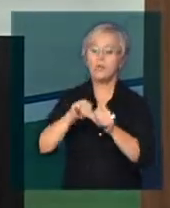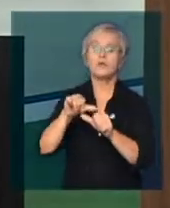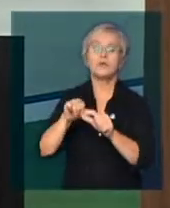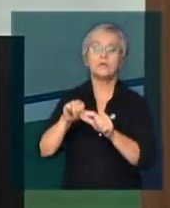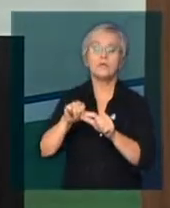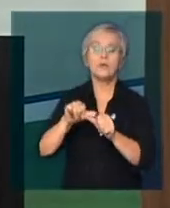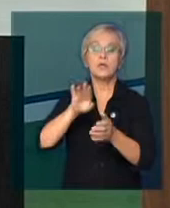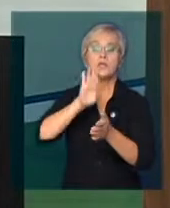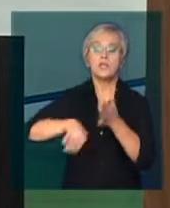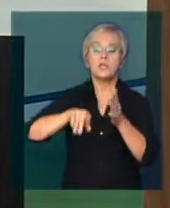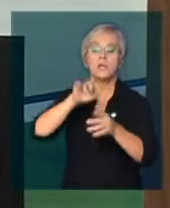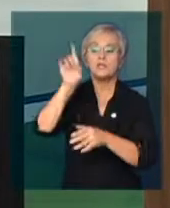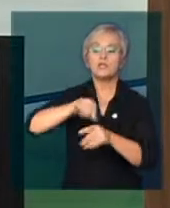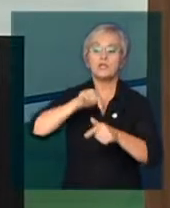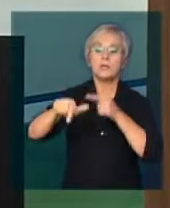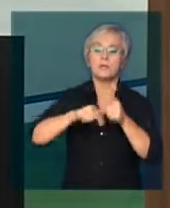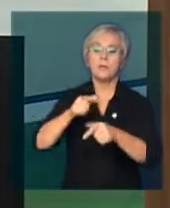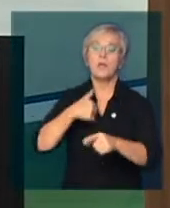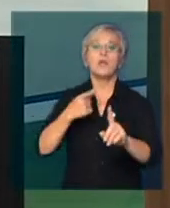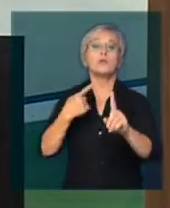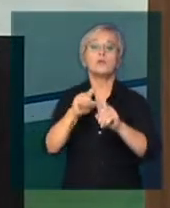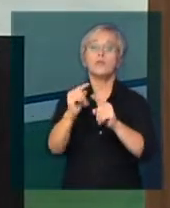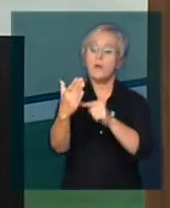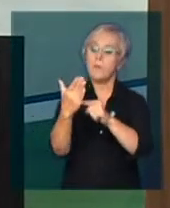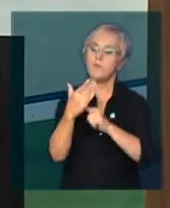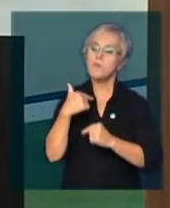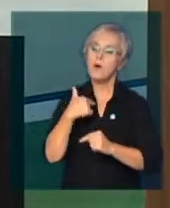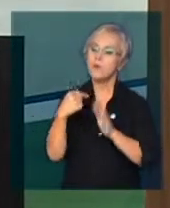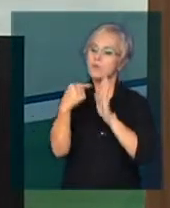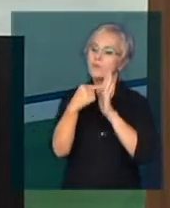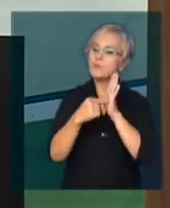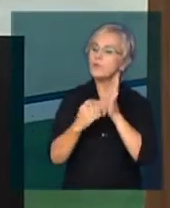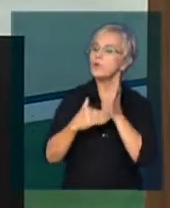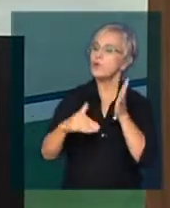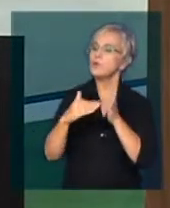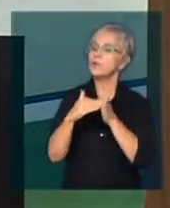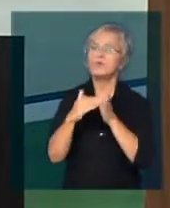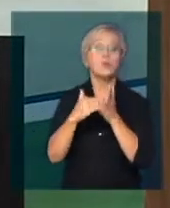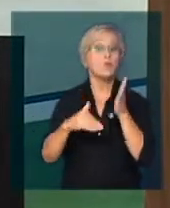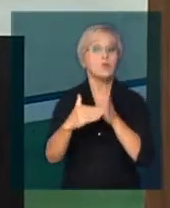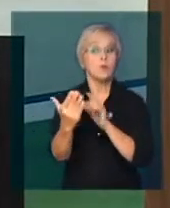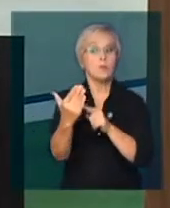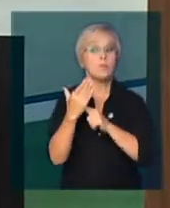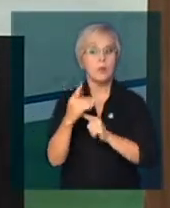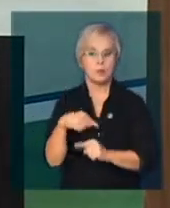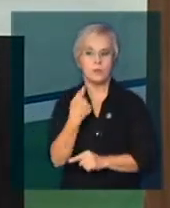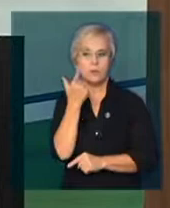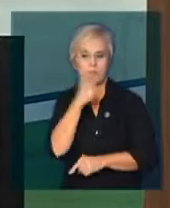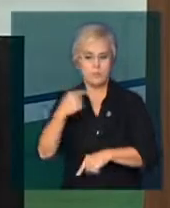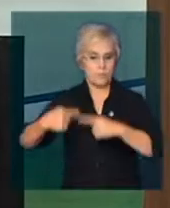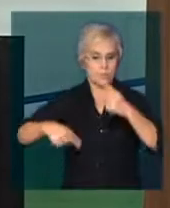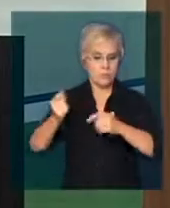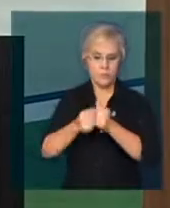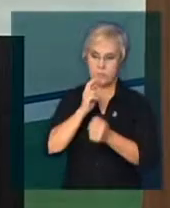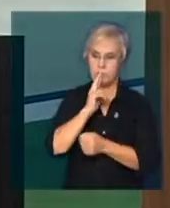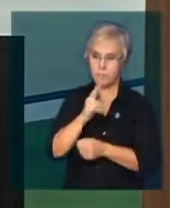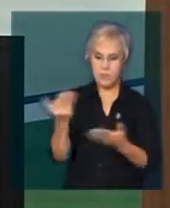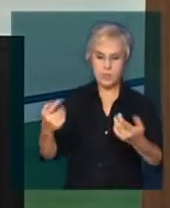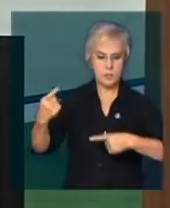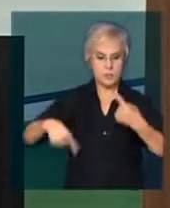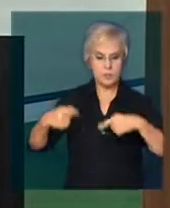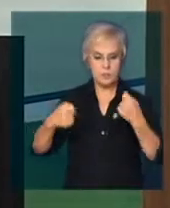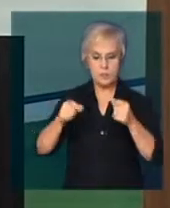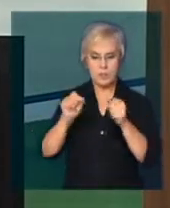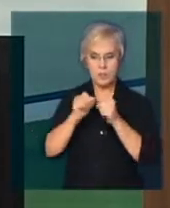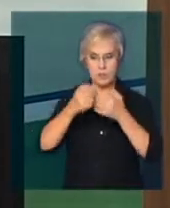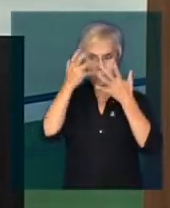direito de trabalhador. Eu desafio, me mostre, ponto por ponto, vírgula por vírgula, para a gente poder rebater. Esse debate tem que ser feito de uma